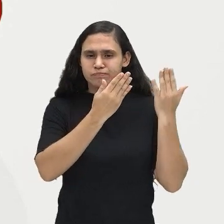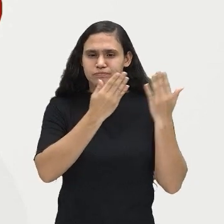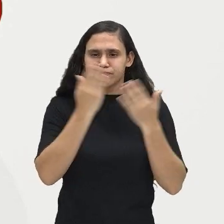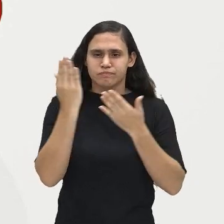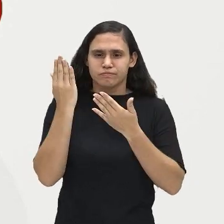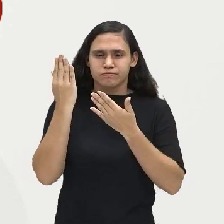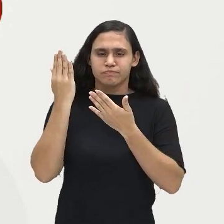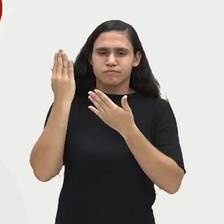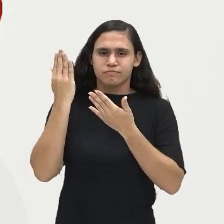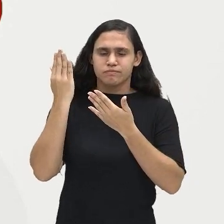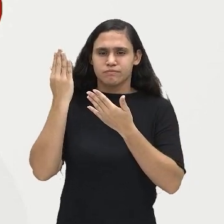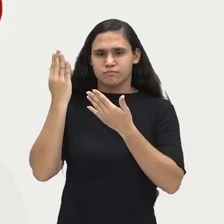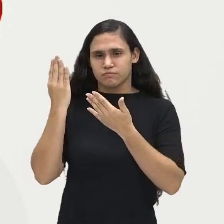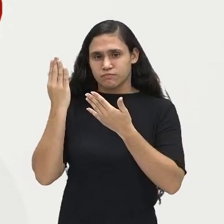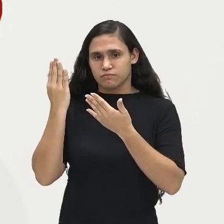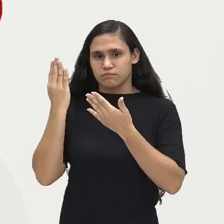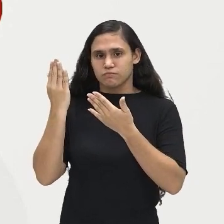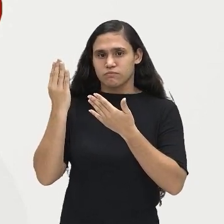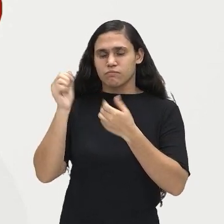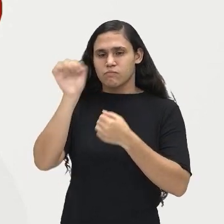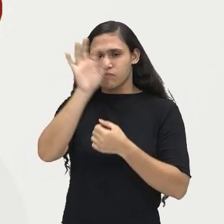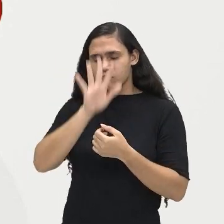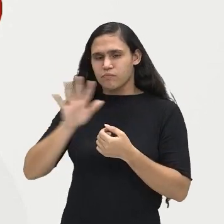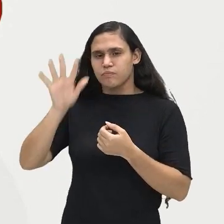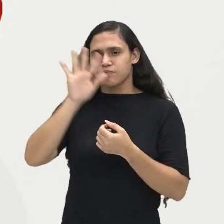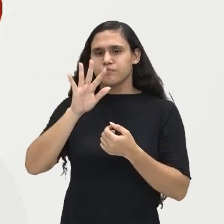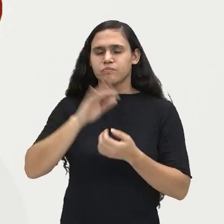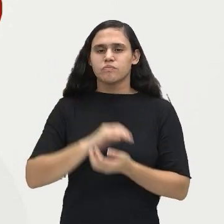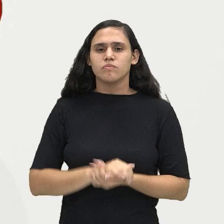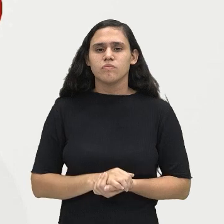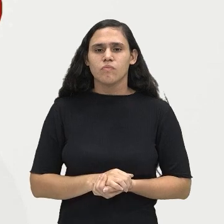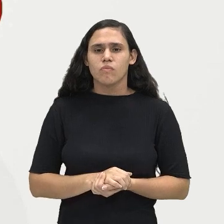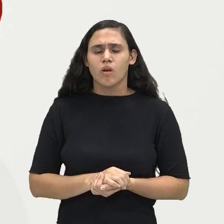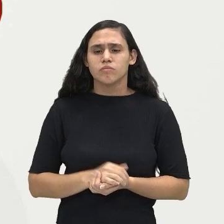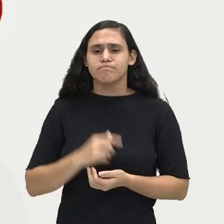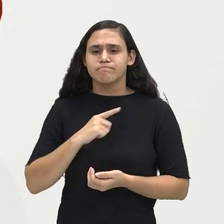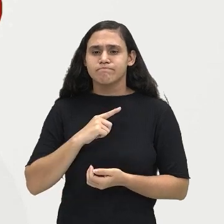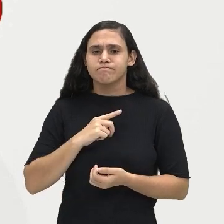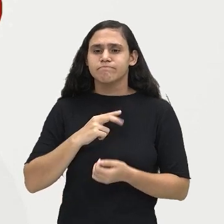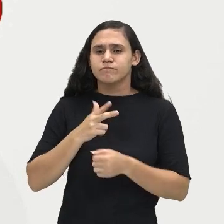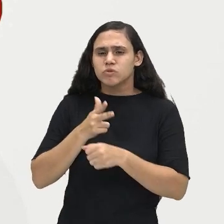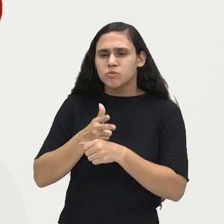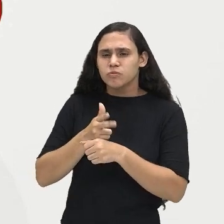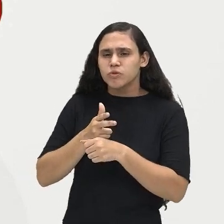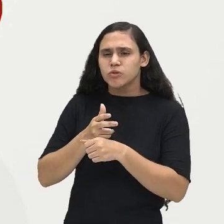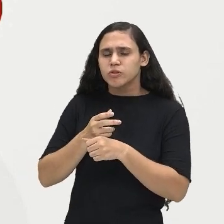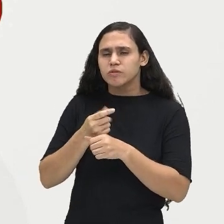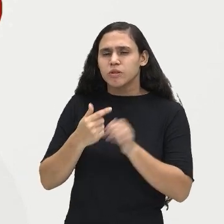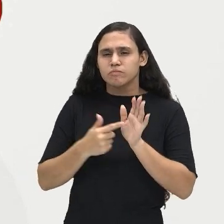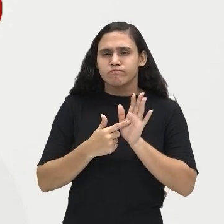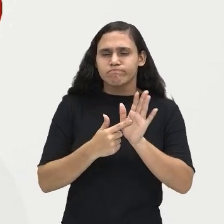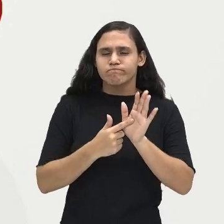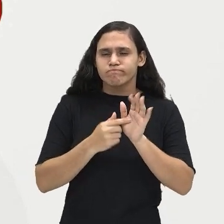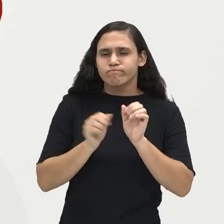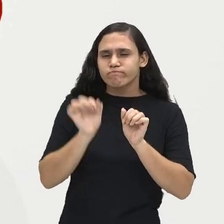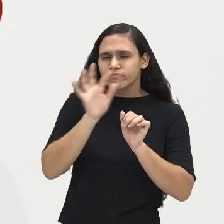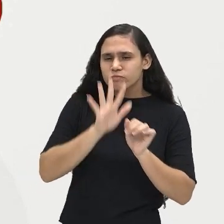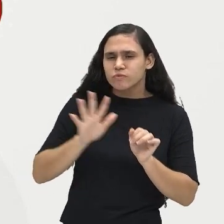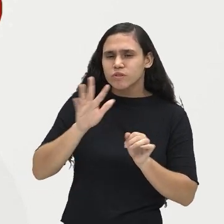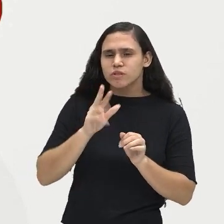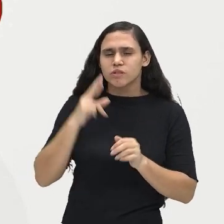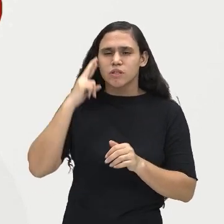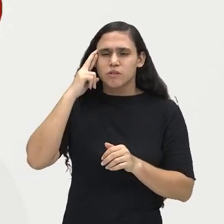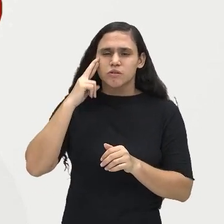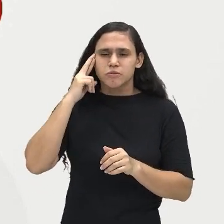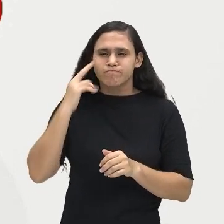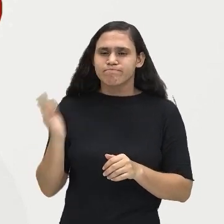exemplo de simetria de reflexão, tá legal? Tem um videozinho que vai ilustrar bem legal aqui essa ideia de simetria de reflexão.